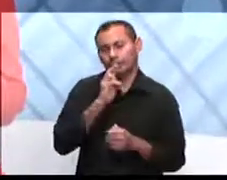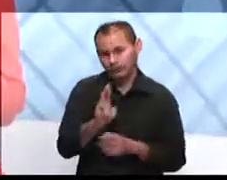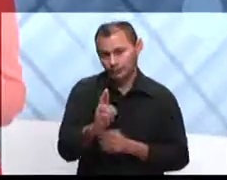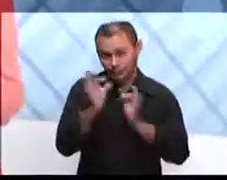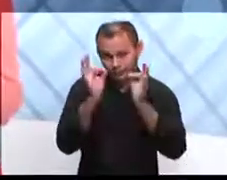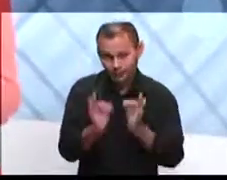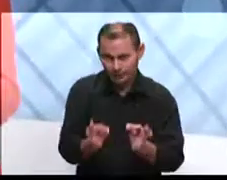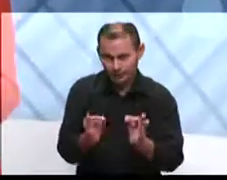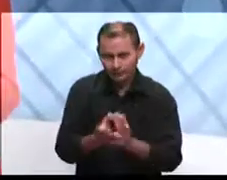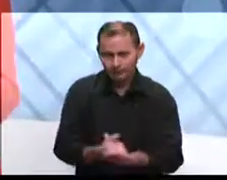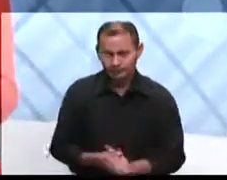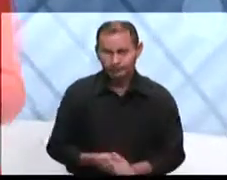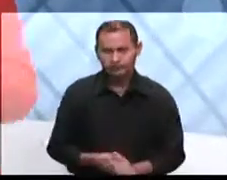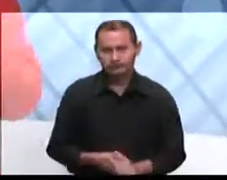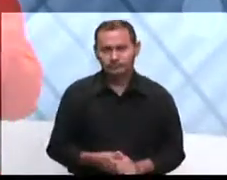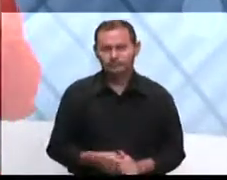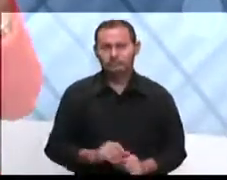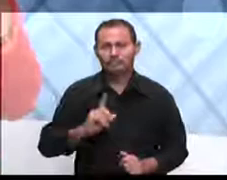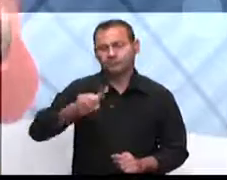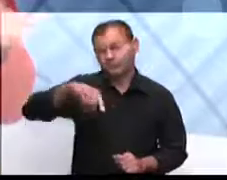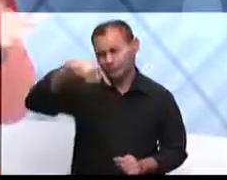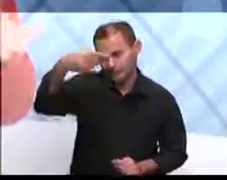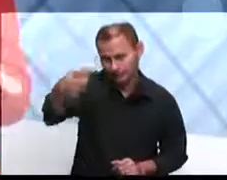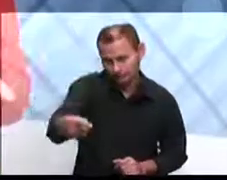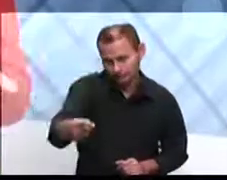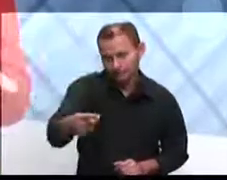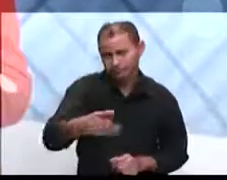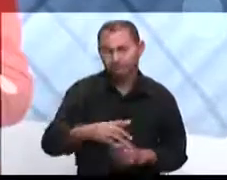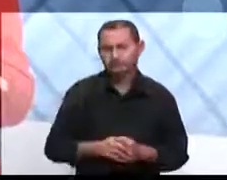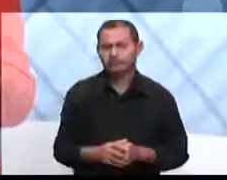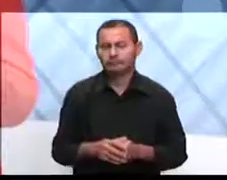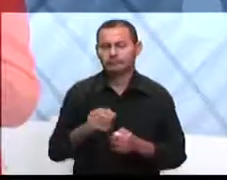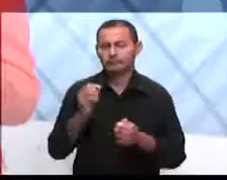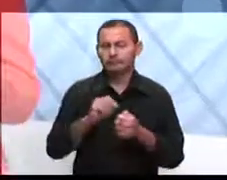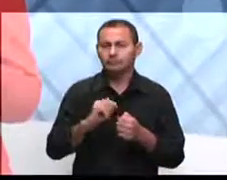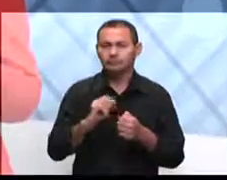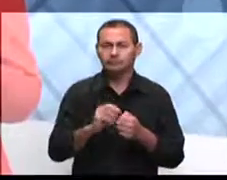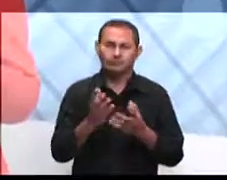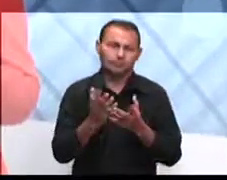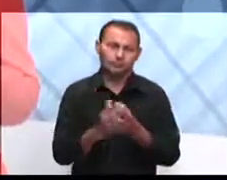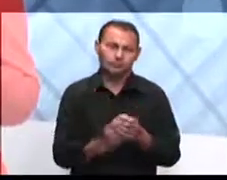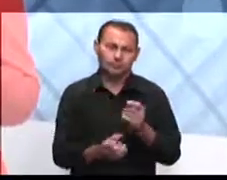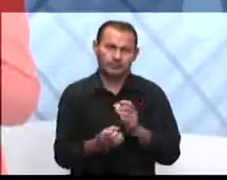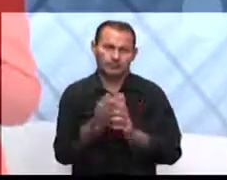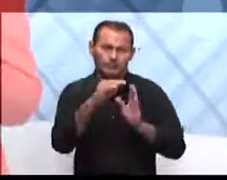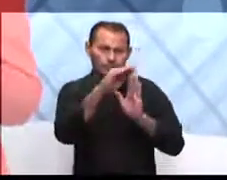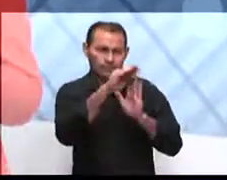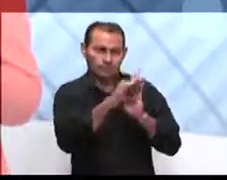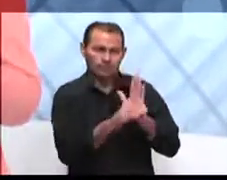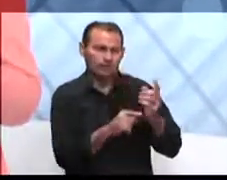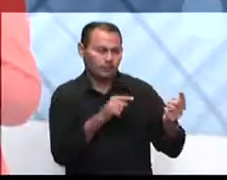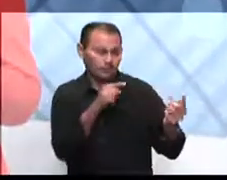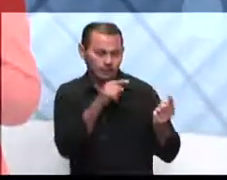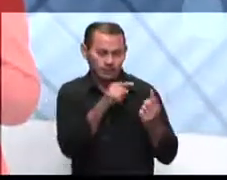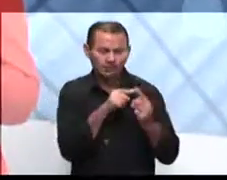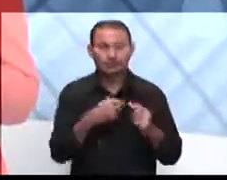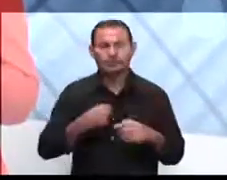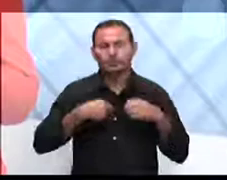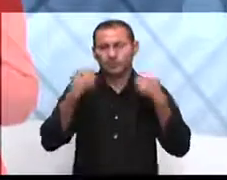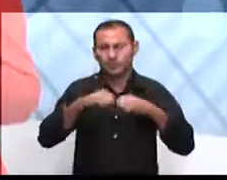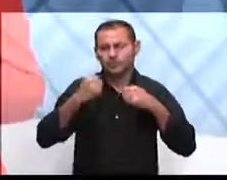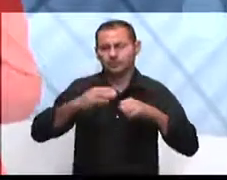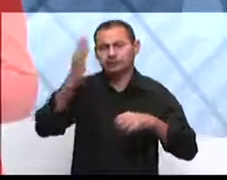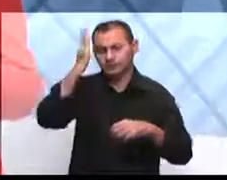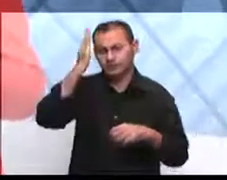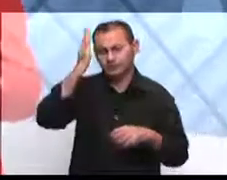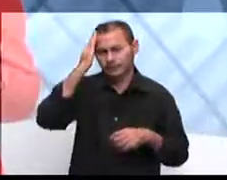tá? E após, então, criar, né, então, a problemática, os objetivos, eu preciso